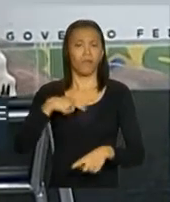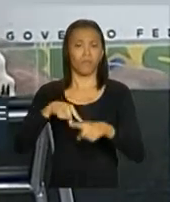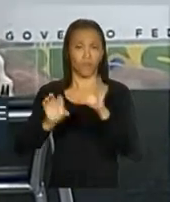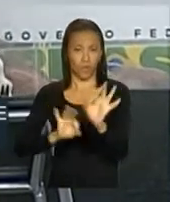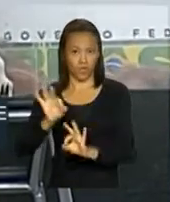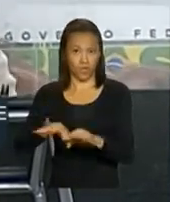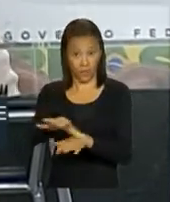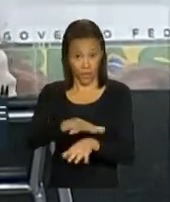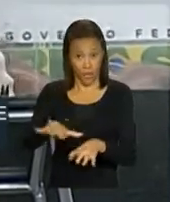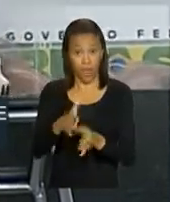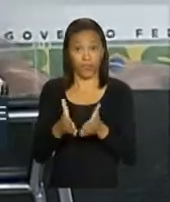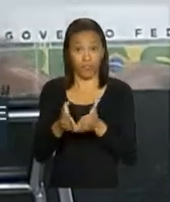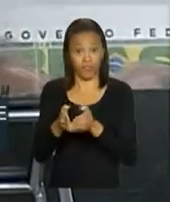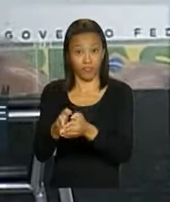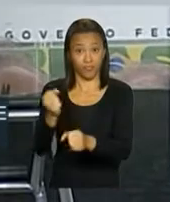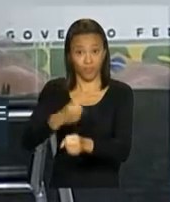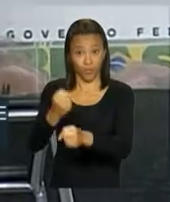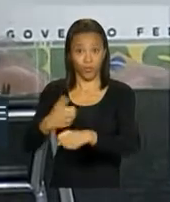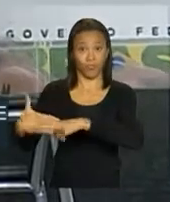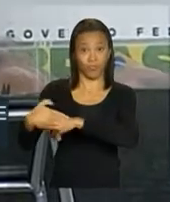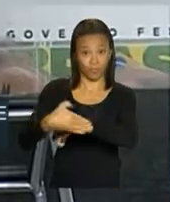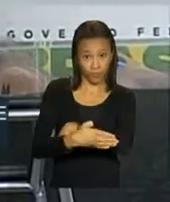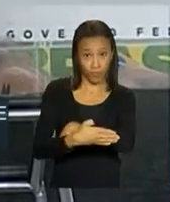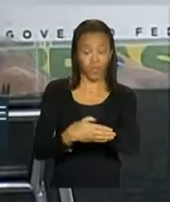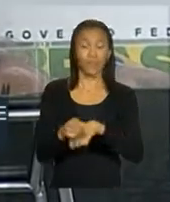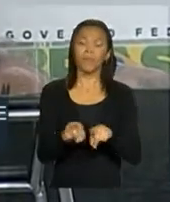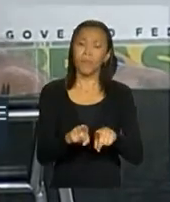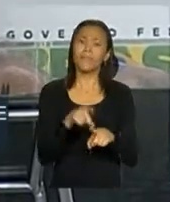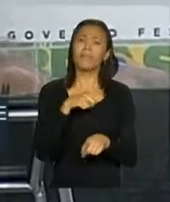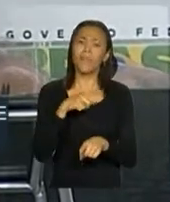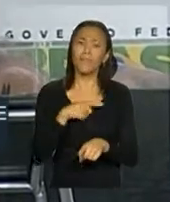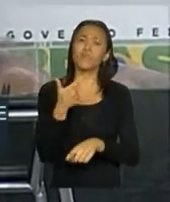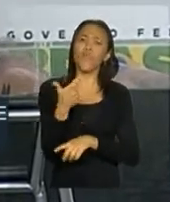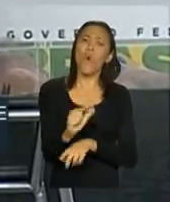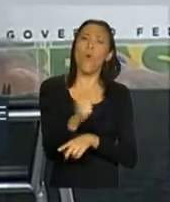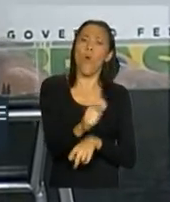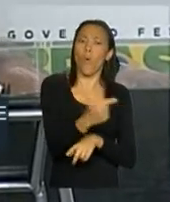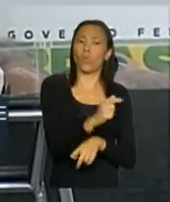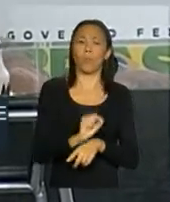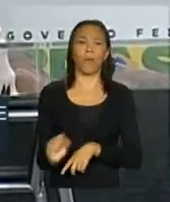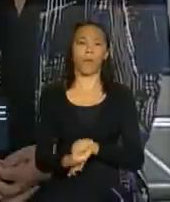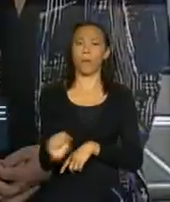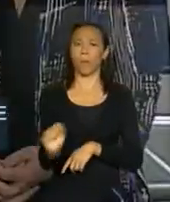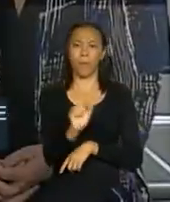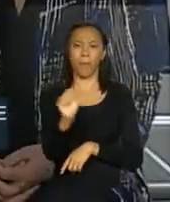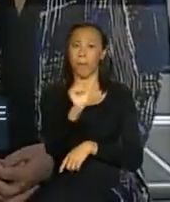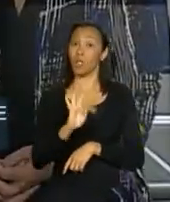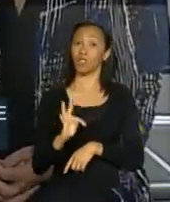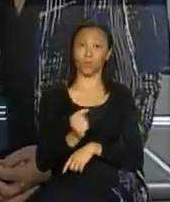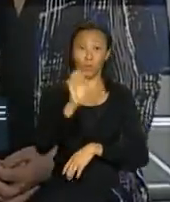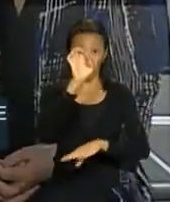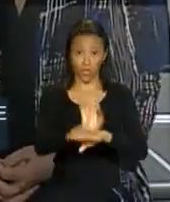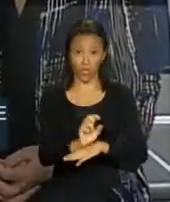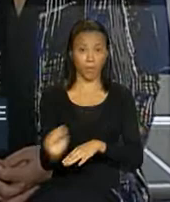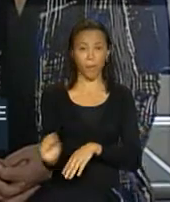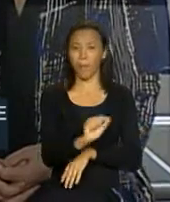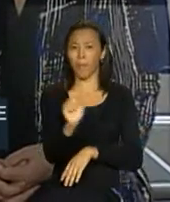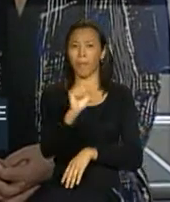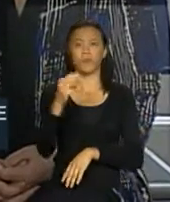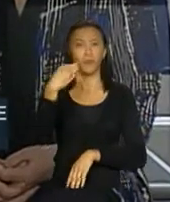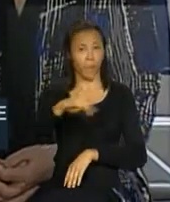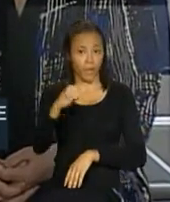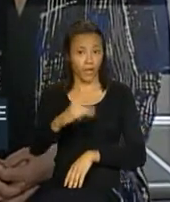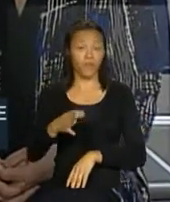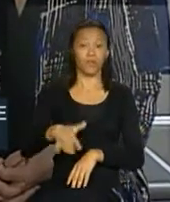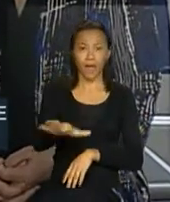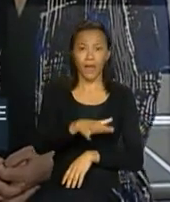área de portos, mas também temos projetos que estão sendo espalhados em todo o estado do Maranhão, nas áreas